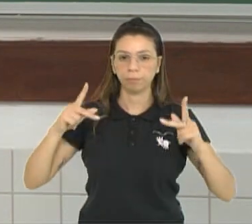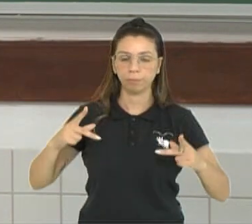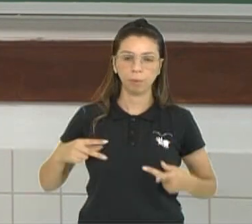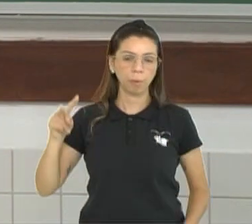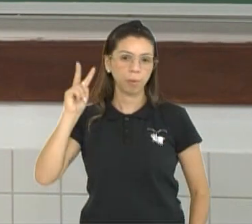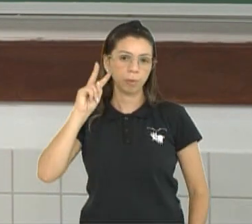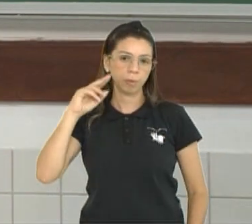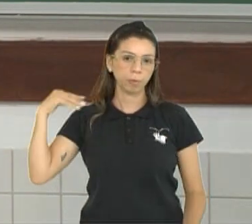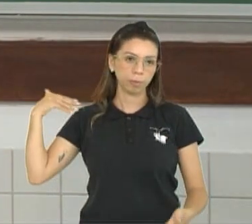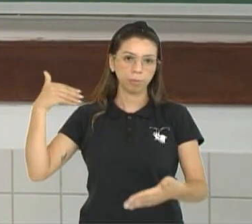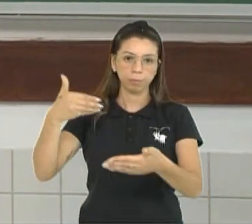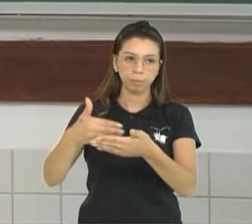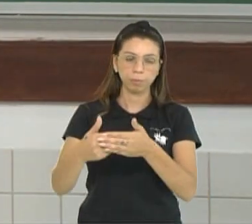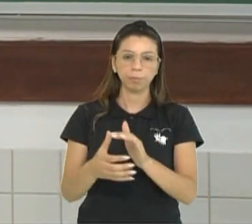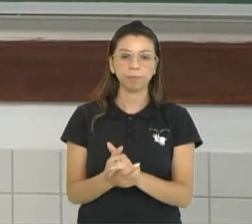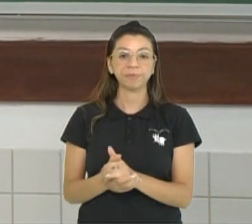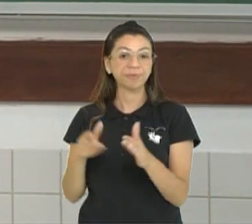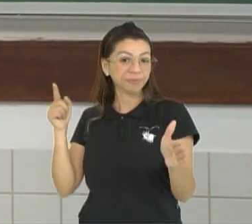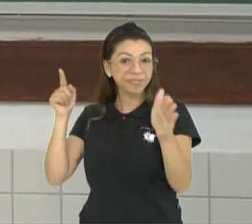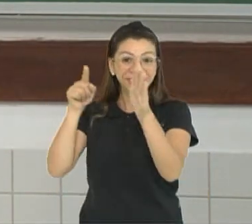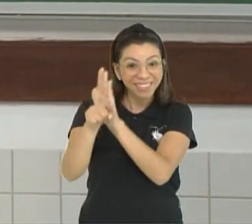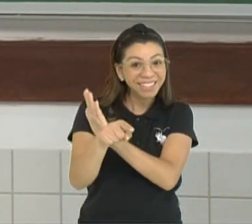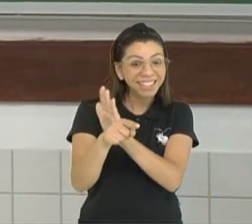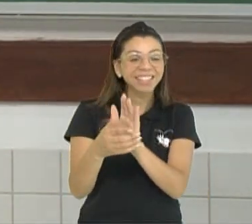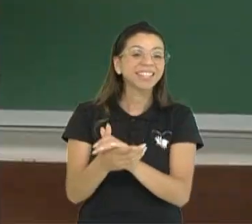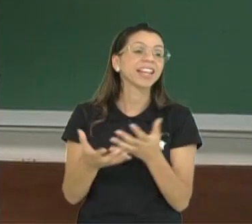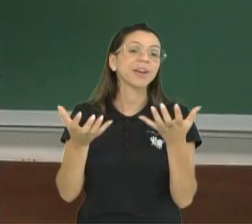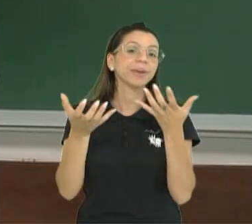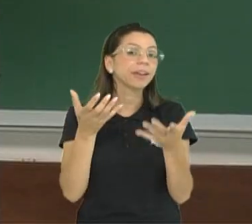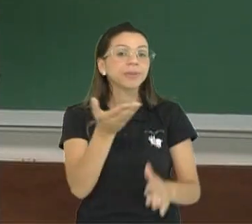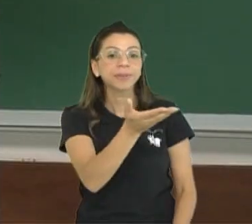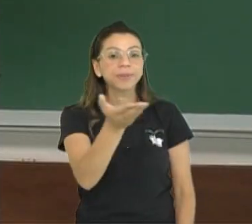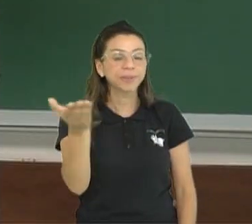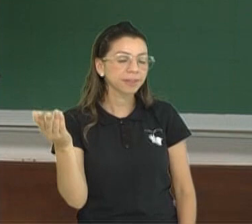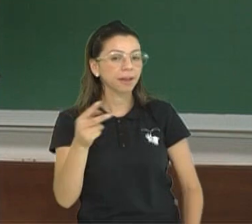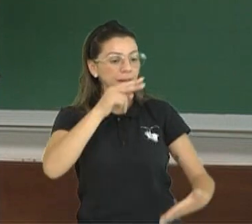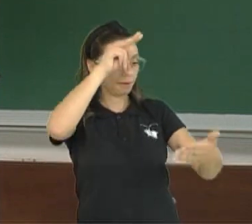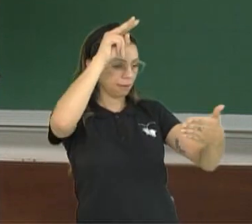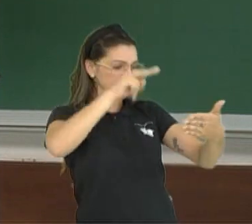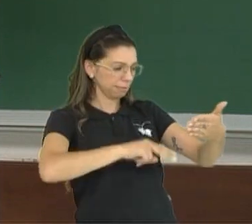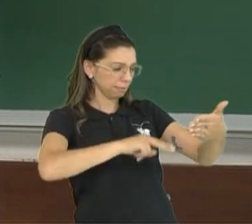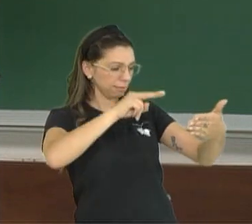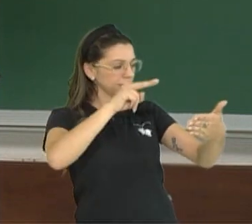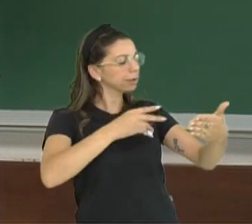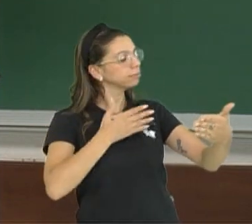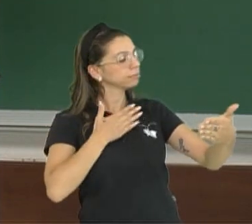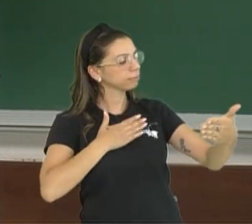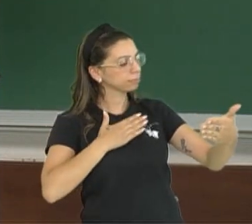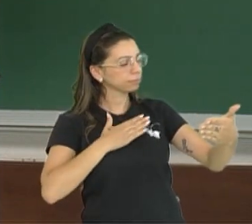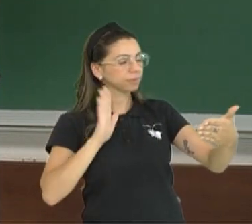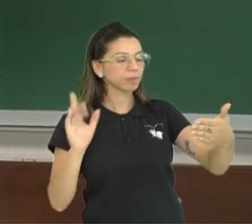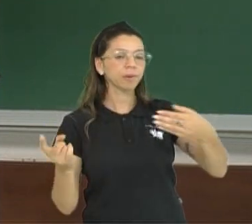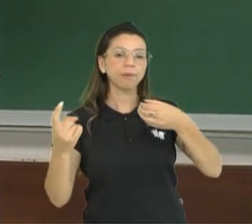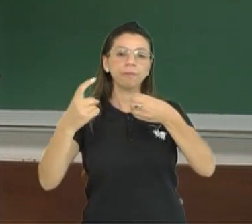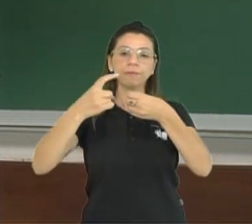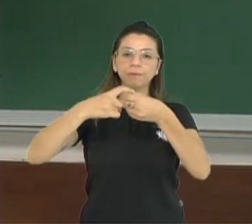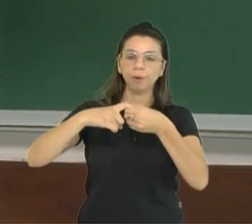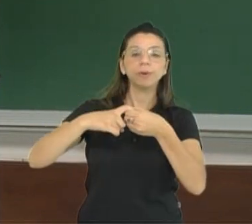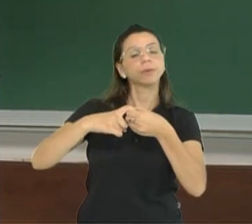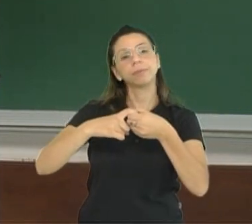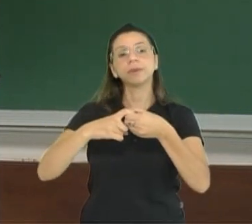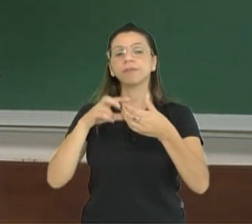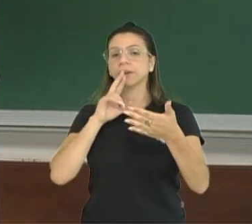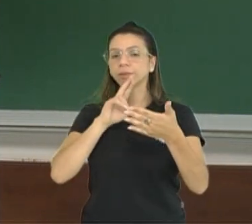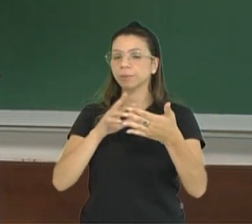história. Chegamos no nosso quiz. Quero que vocês leiam com muita calma e a gente já volta para ver qual